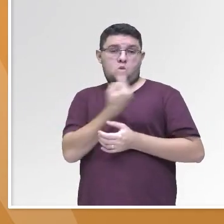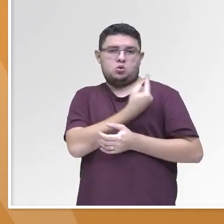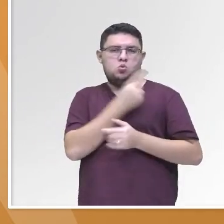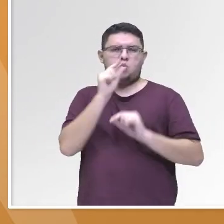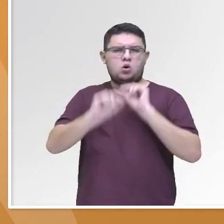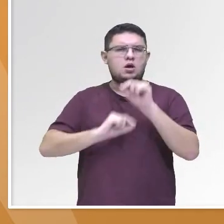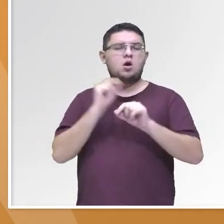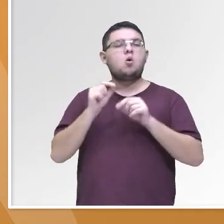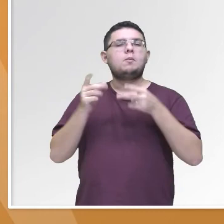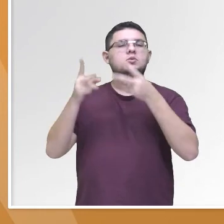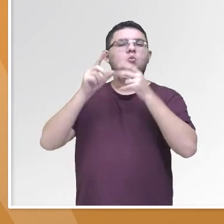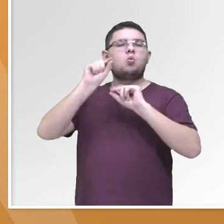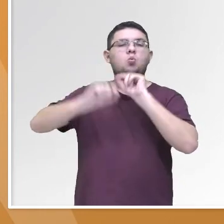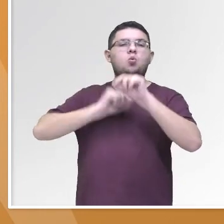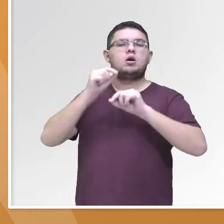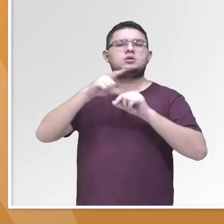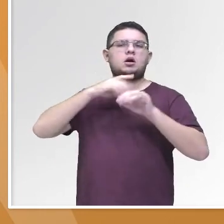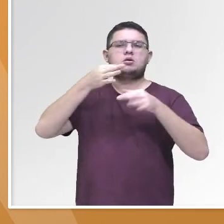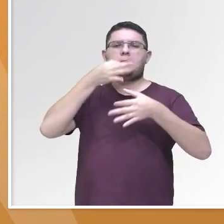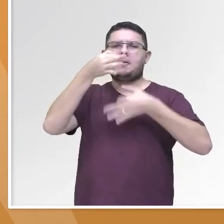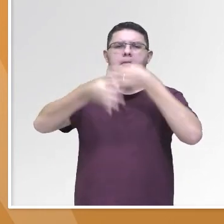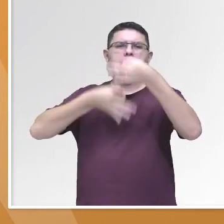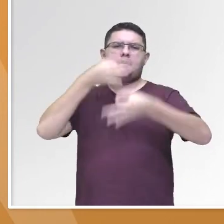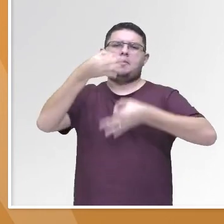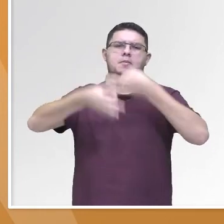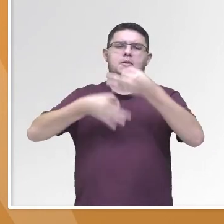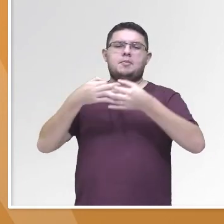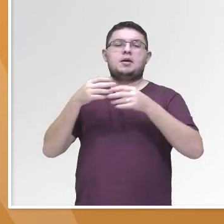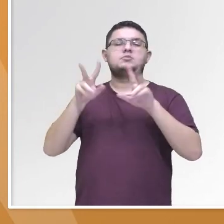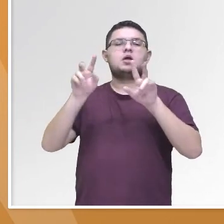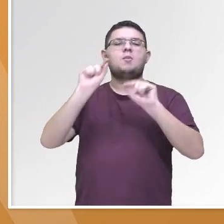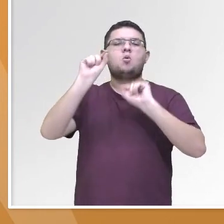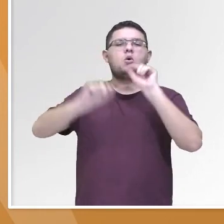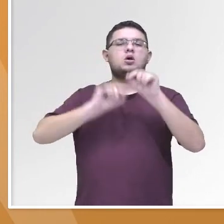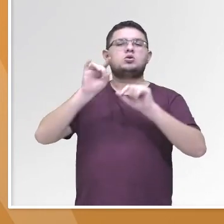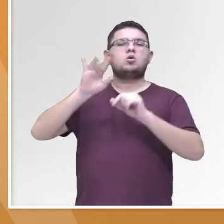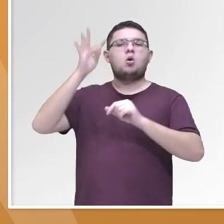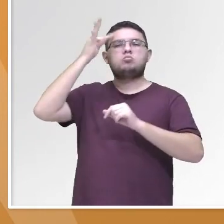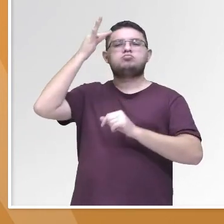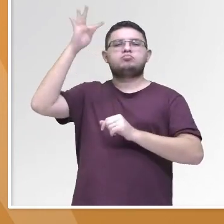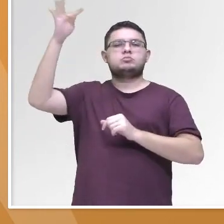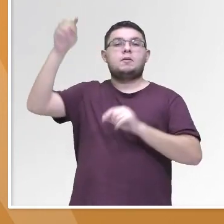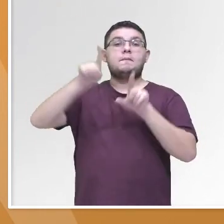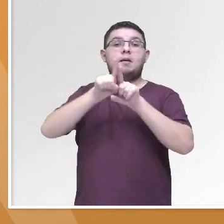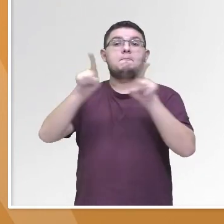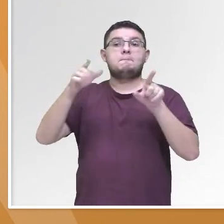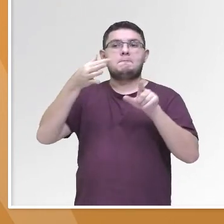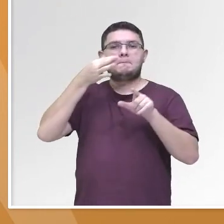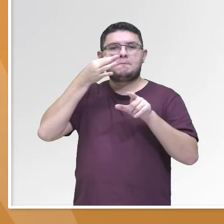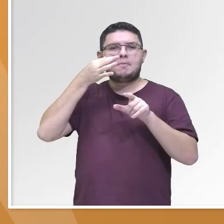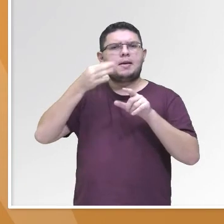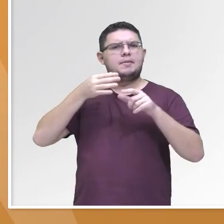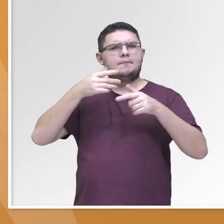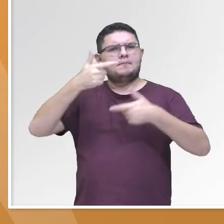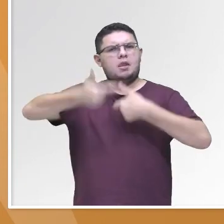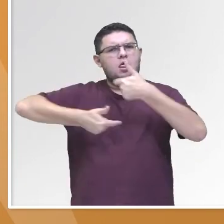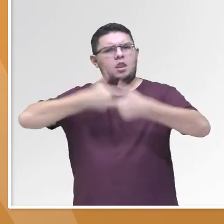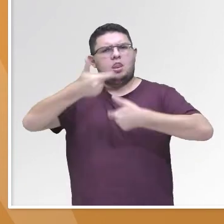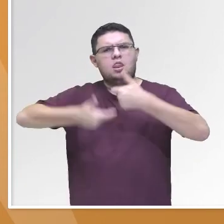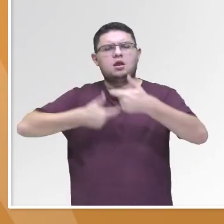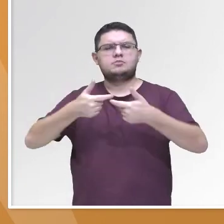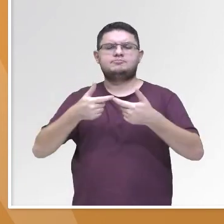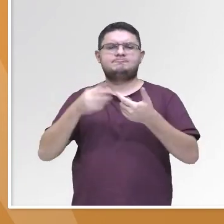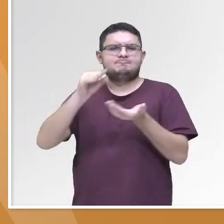com relação a isso, né? A gente tem ali toda uma teoria, mas que não está sendo colocado ali em